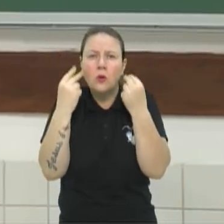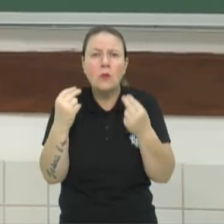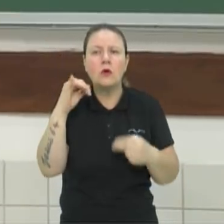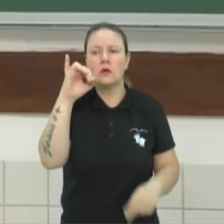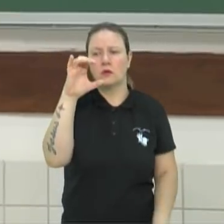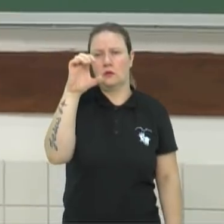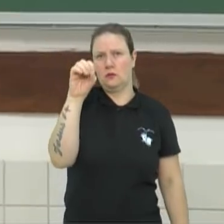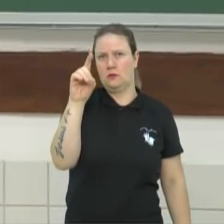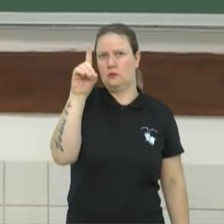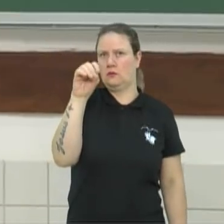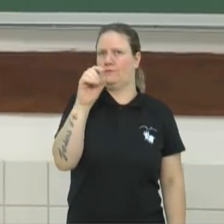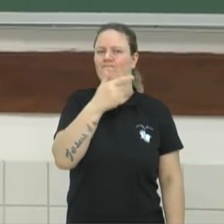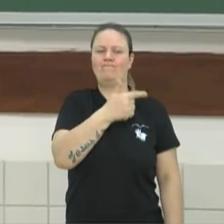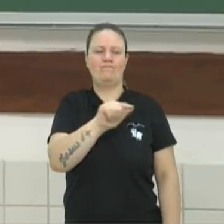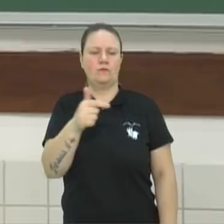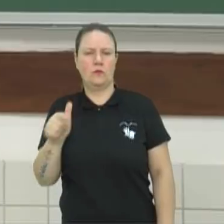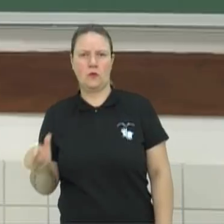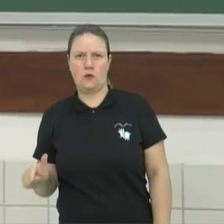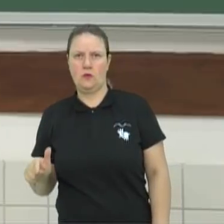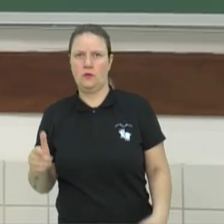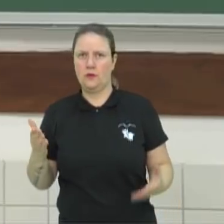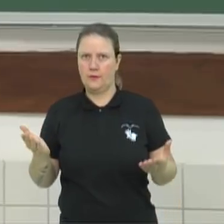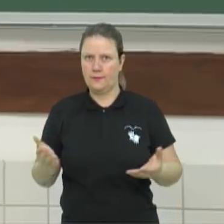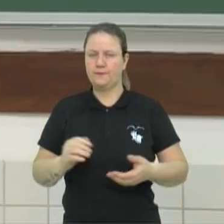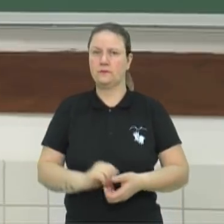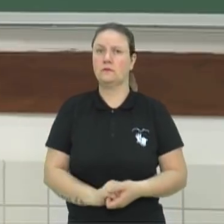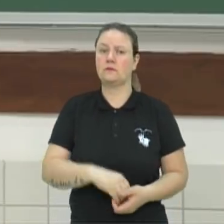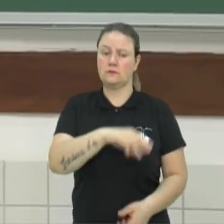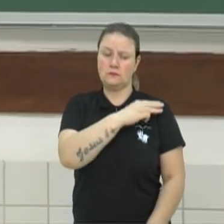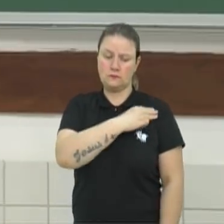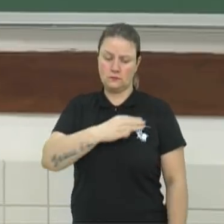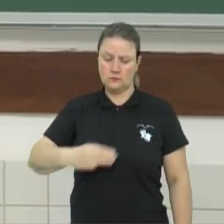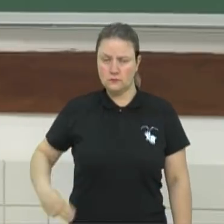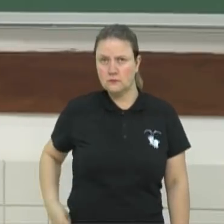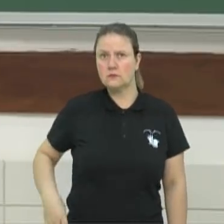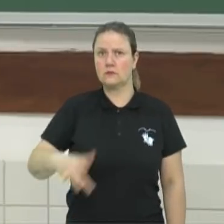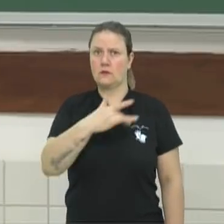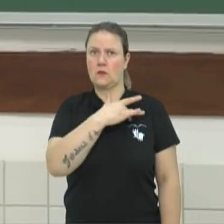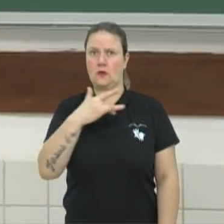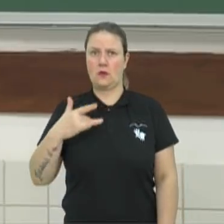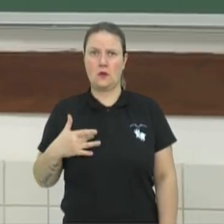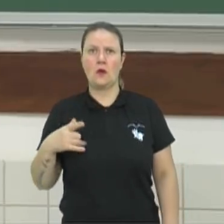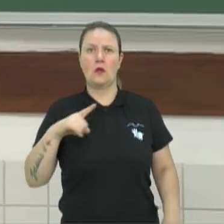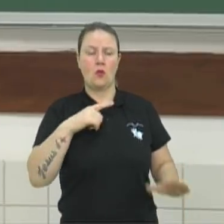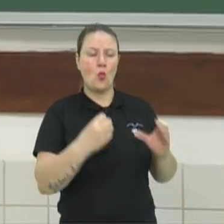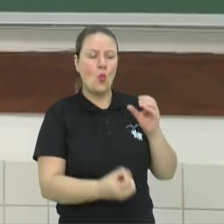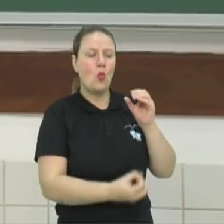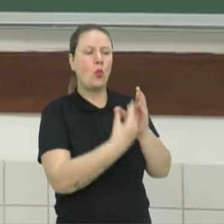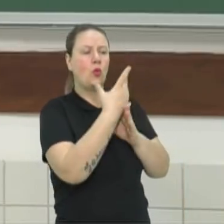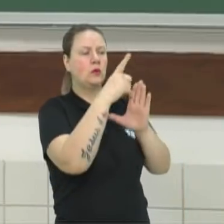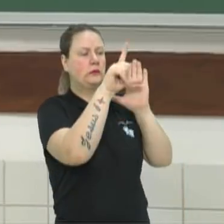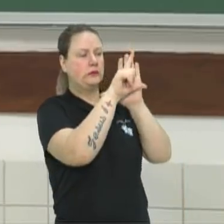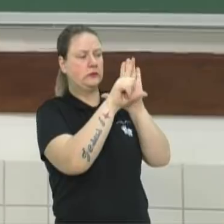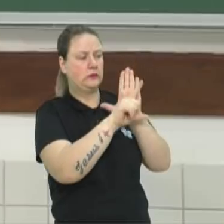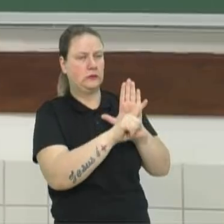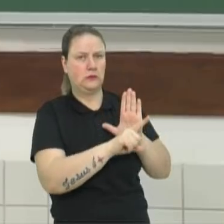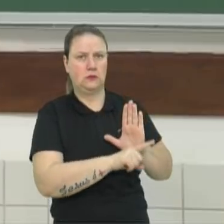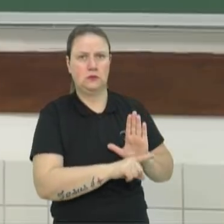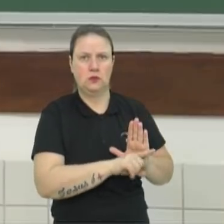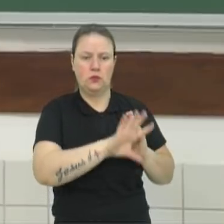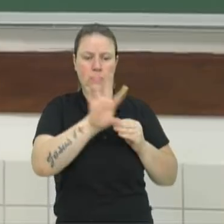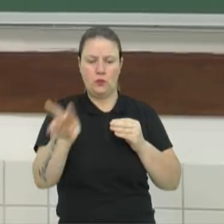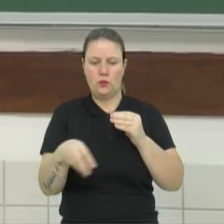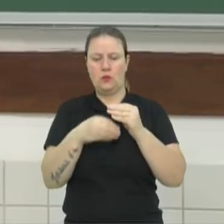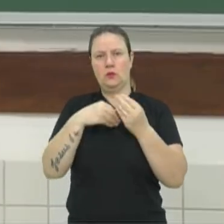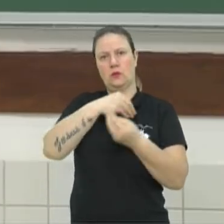o Ministério da Saúde promove leis para que o iodo seja acrescentado ao sal e esse sal deve